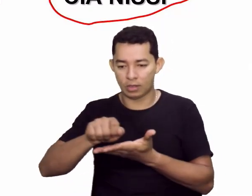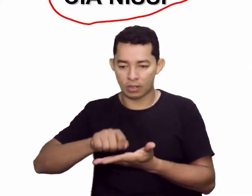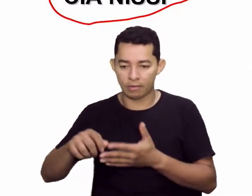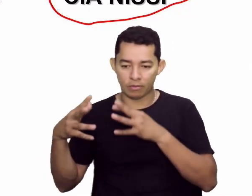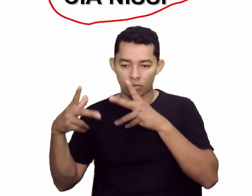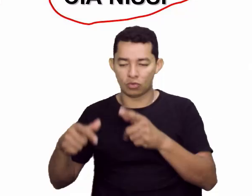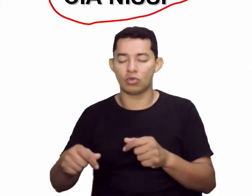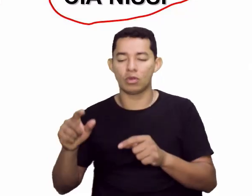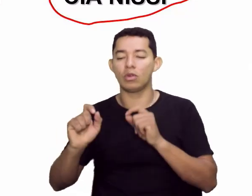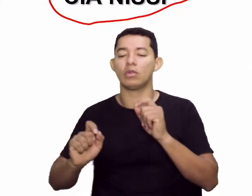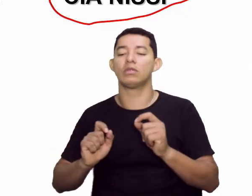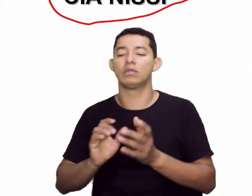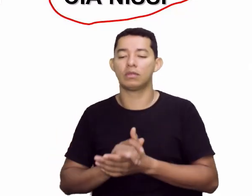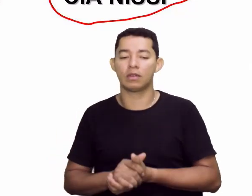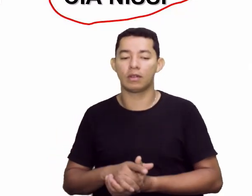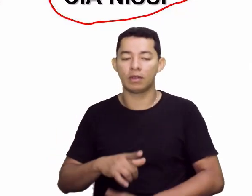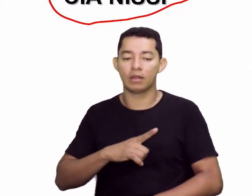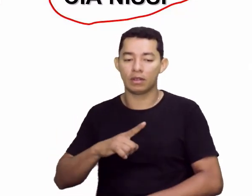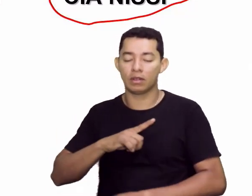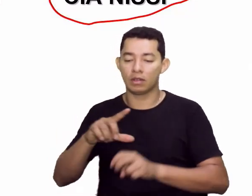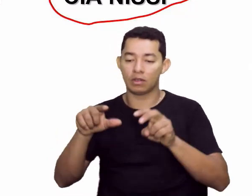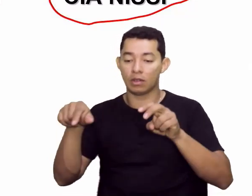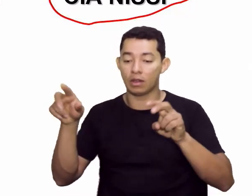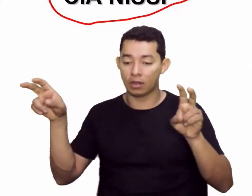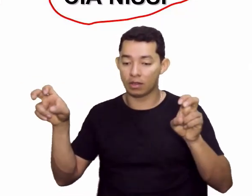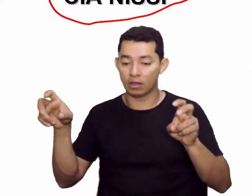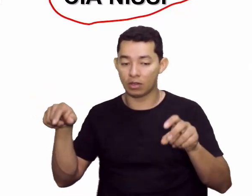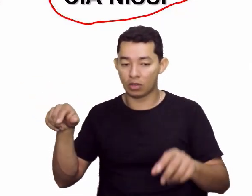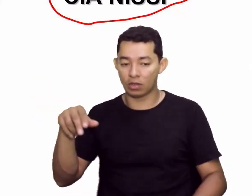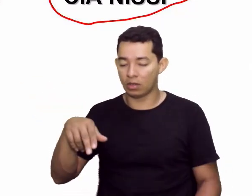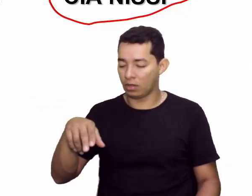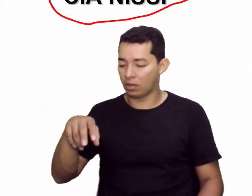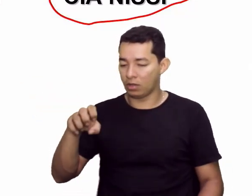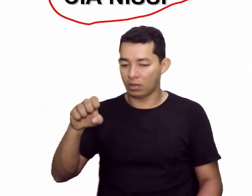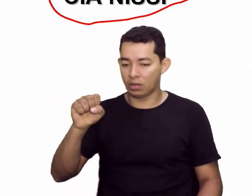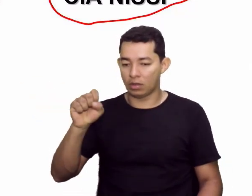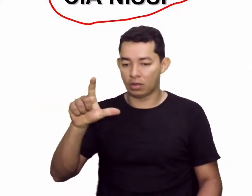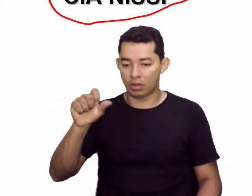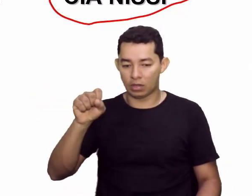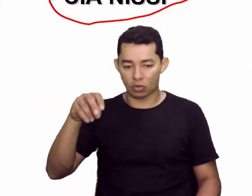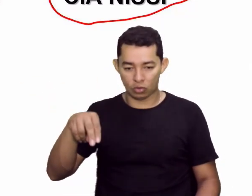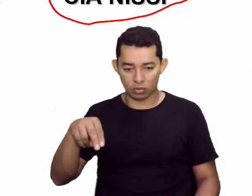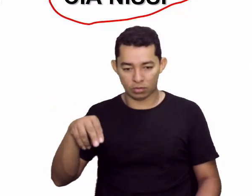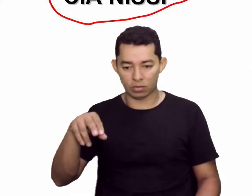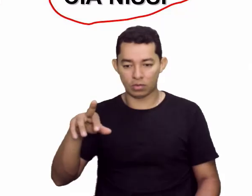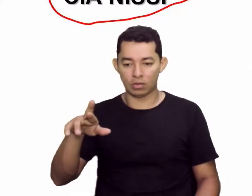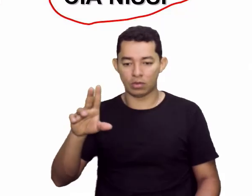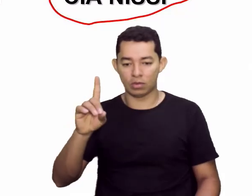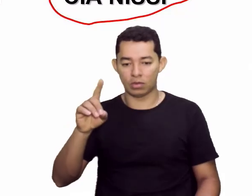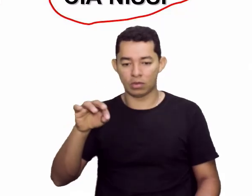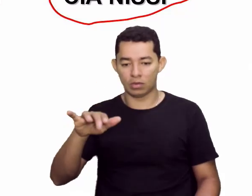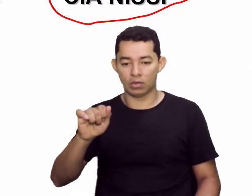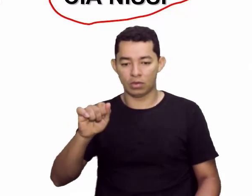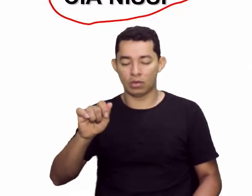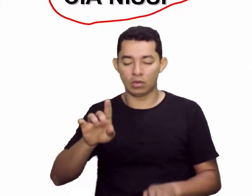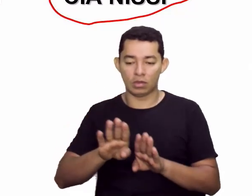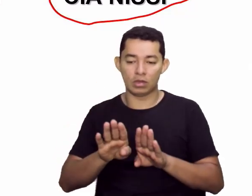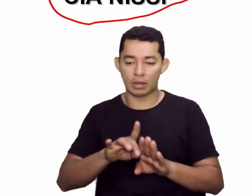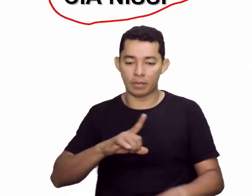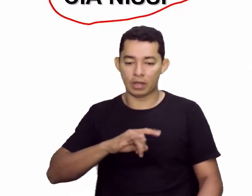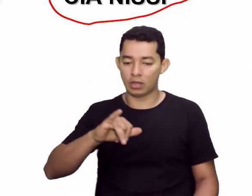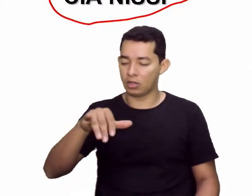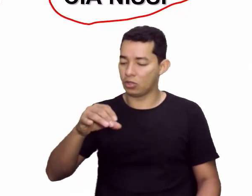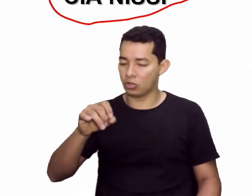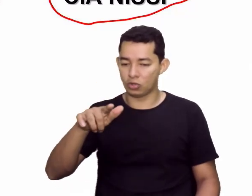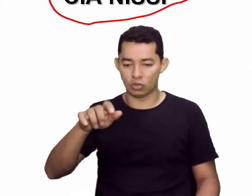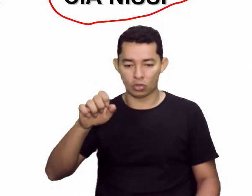isso, você tem aqui o Nelson Rodrigues, fantástico, várias peças, o Jorge de Andrade, o